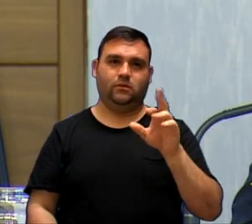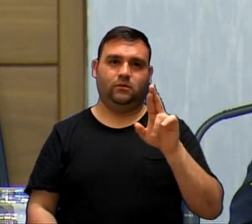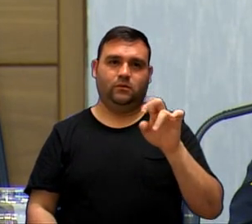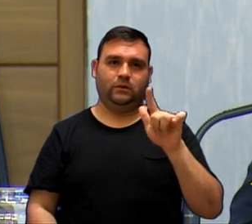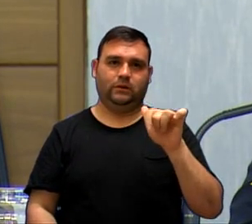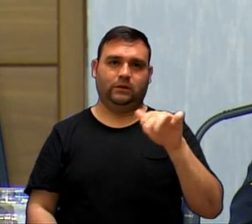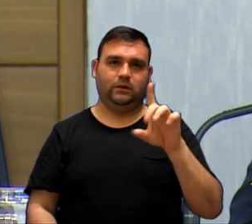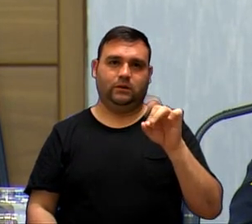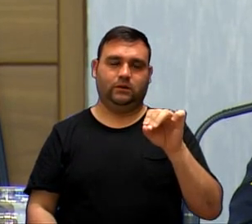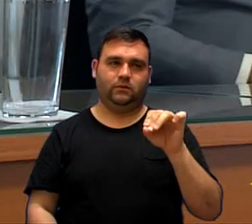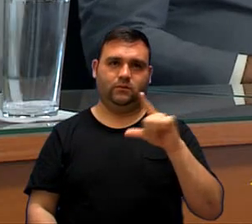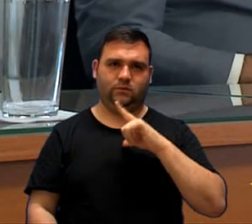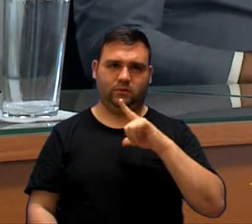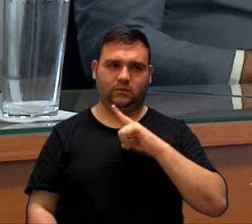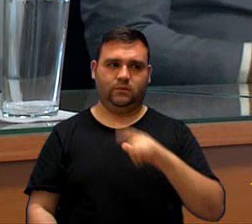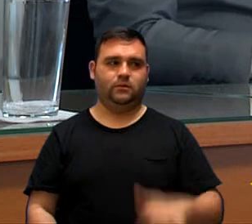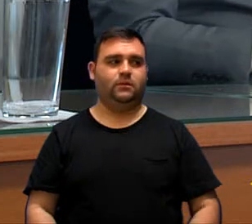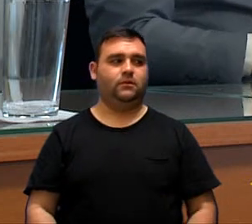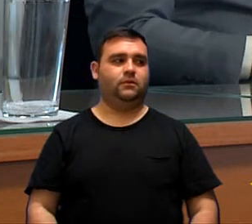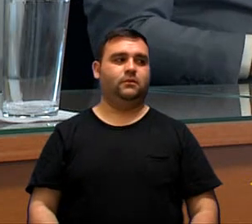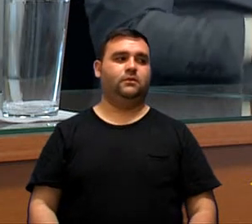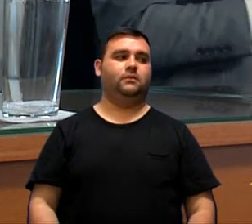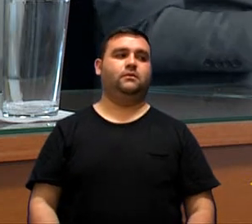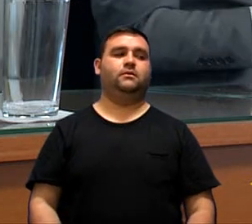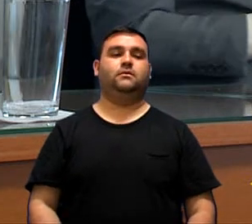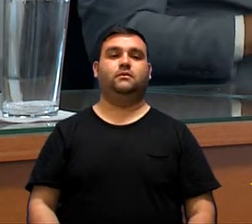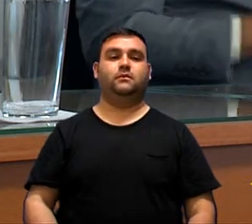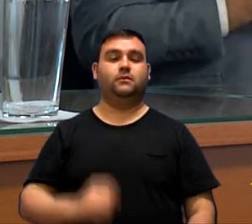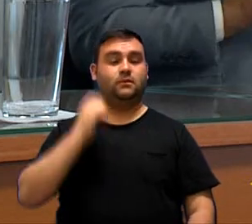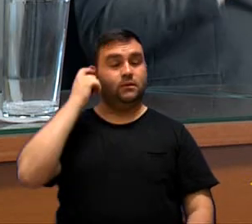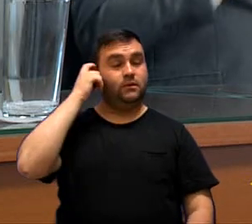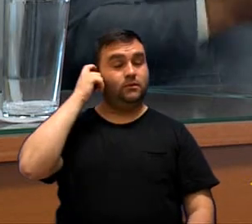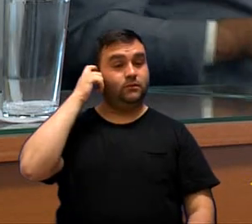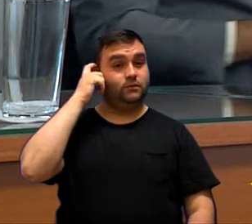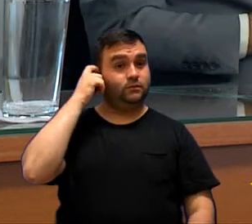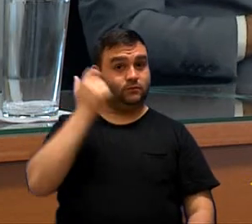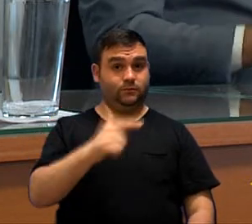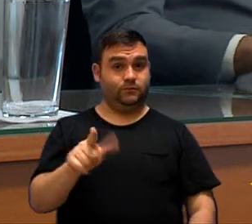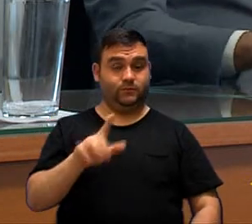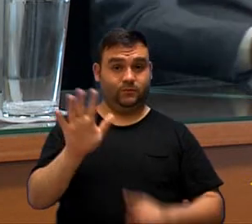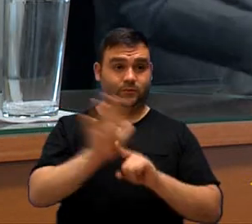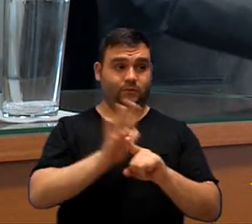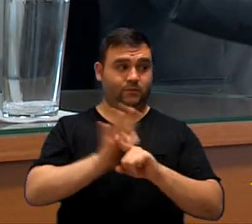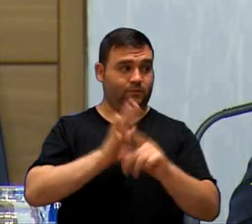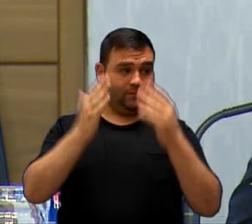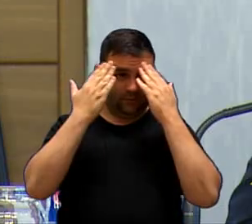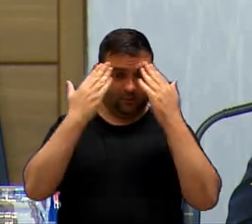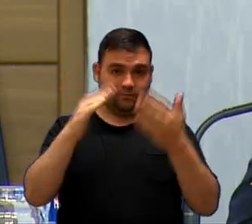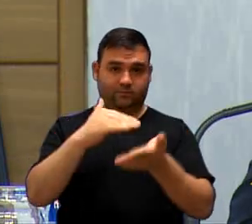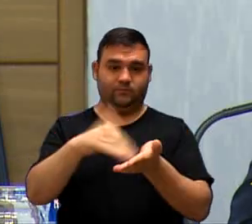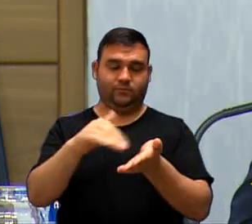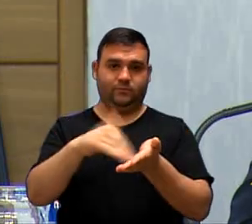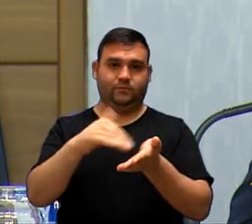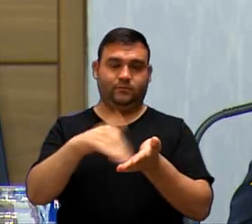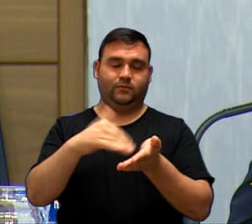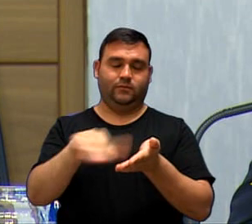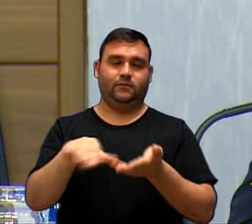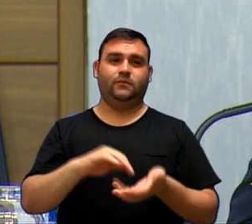de Fazenda. Saímos otimistas daqui. Não havendo mais perguntas, muito obrigado, secretário.